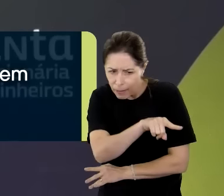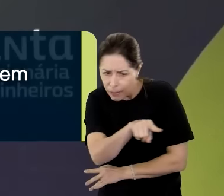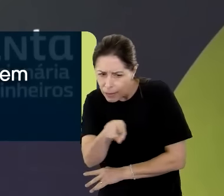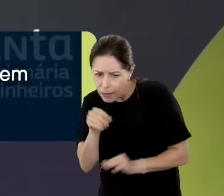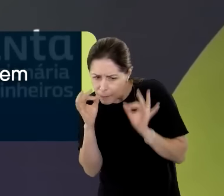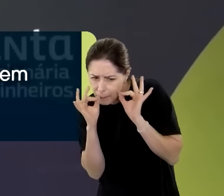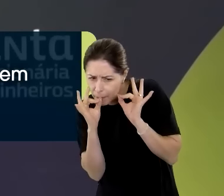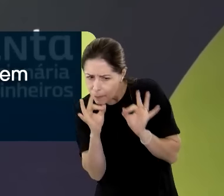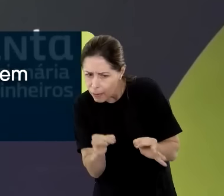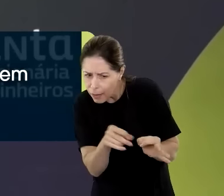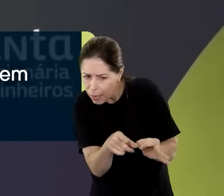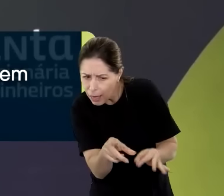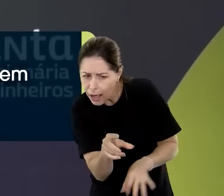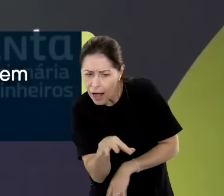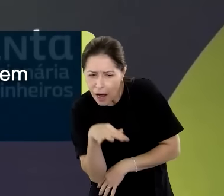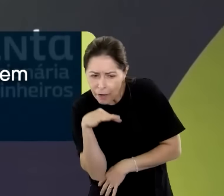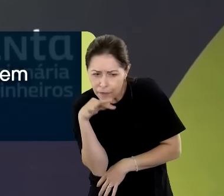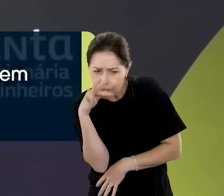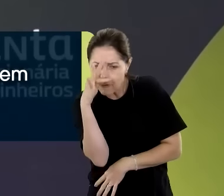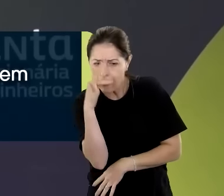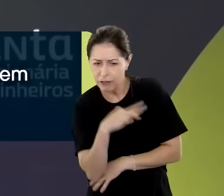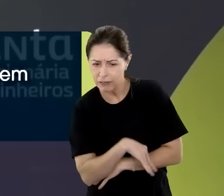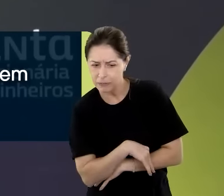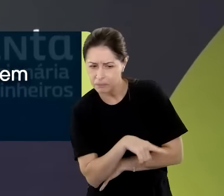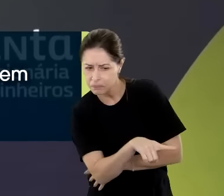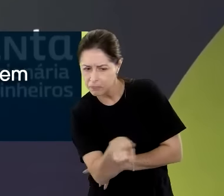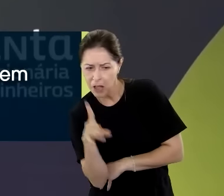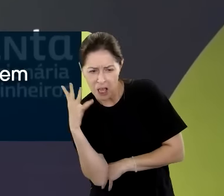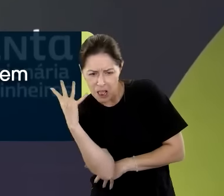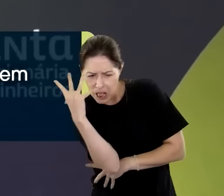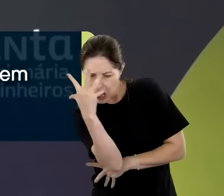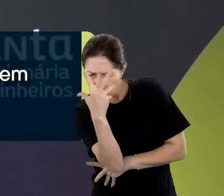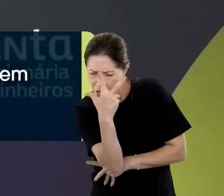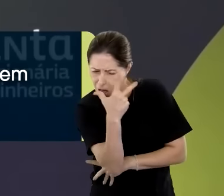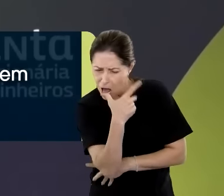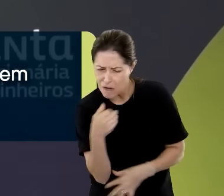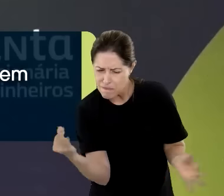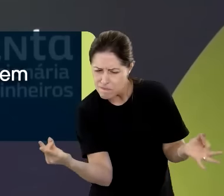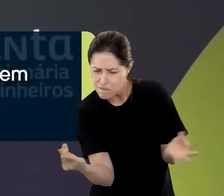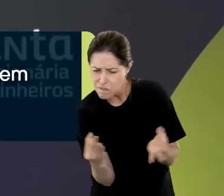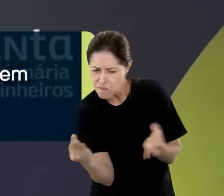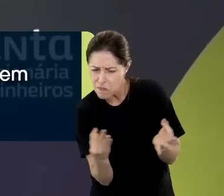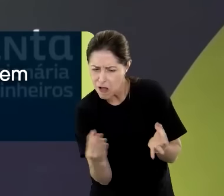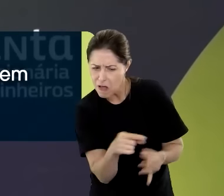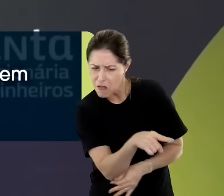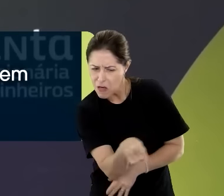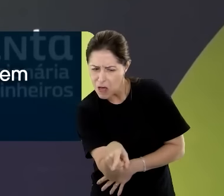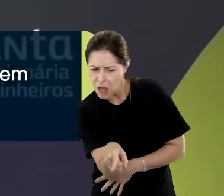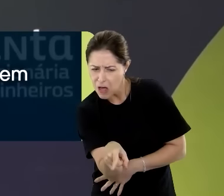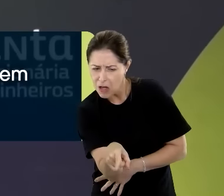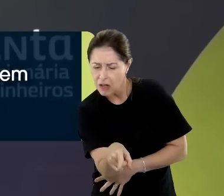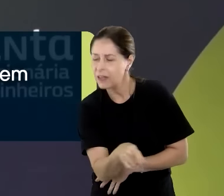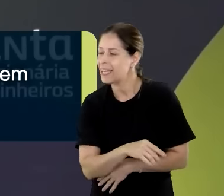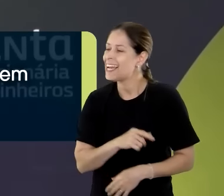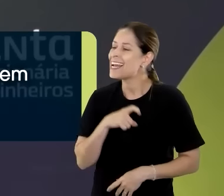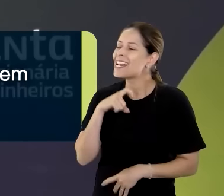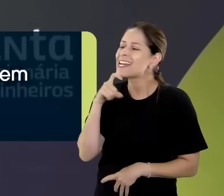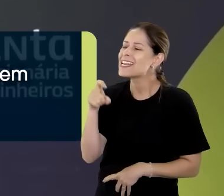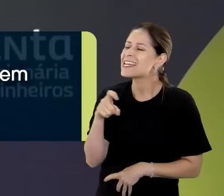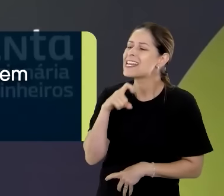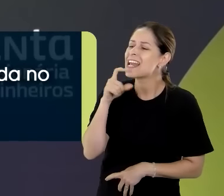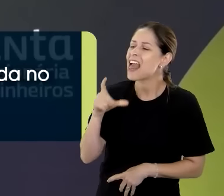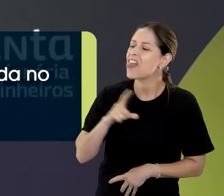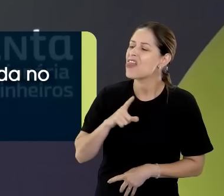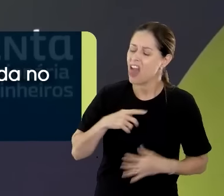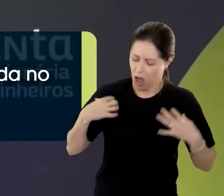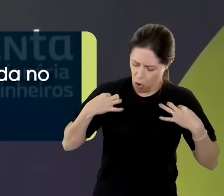tecem. Eu, contudo, vos afirmo que nem Salomão, em toda a sua glória, se vestiu como